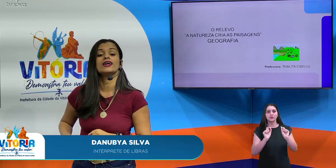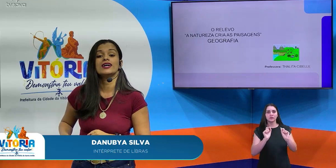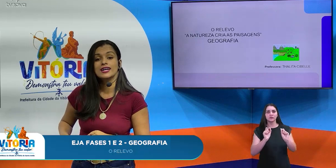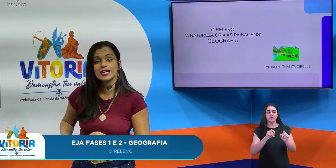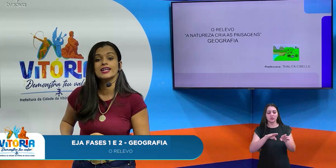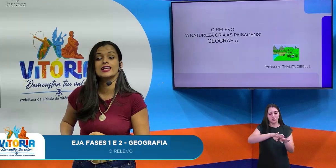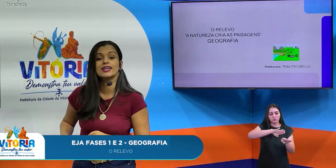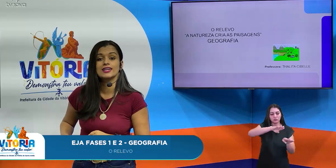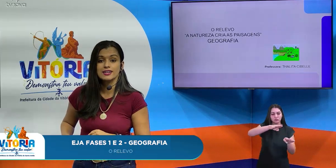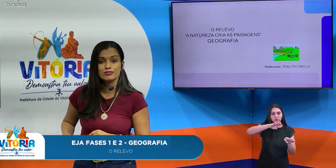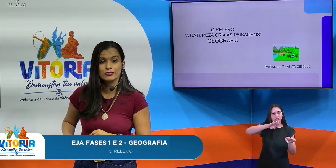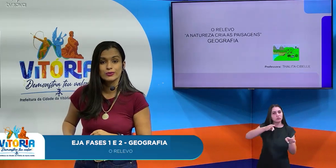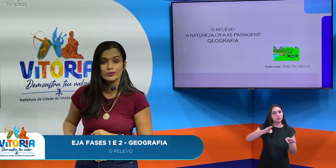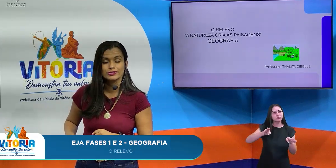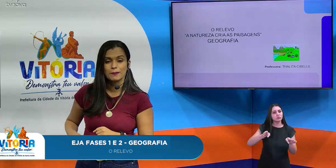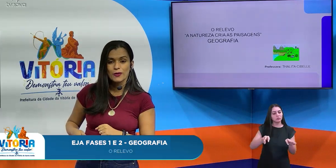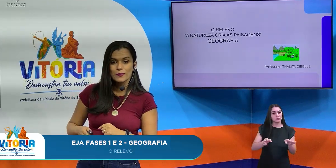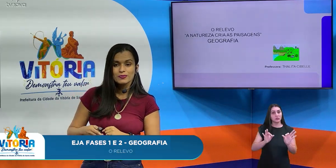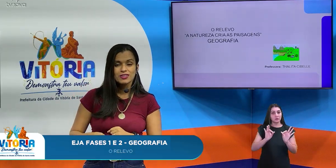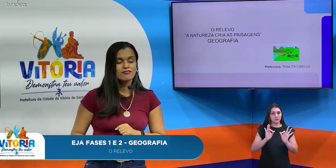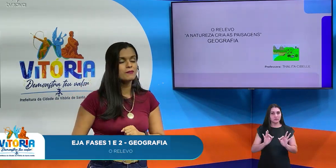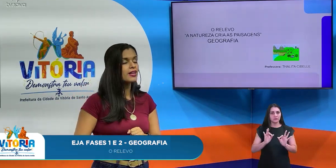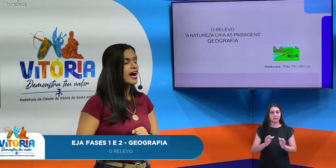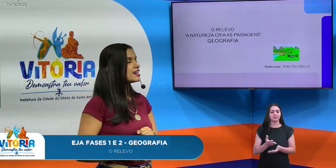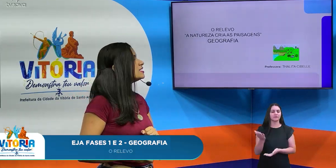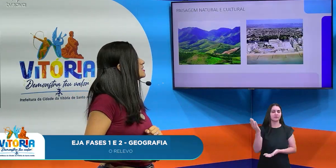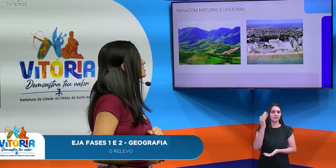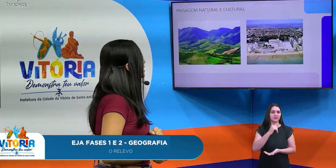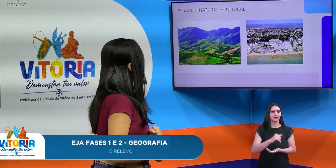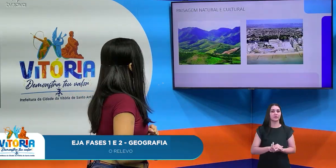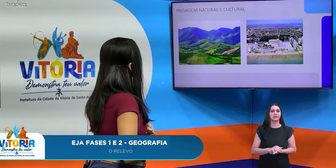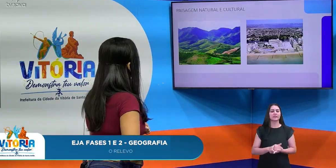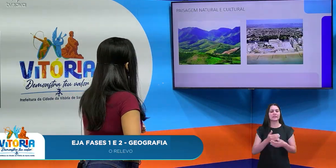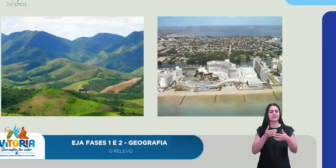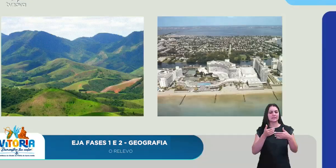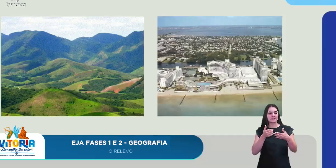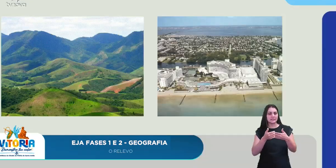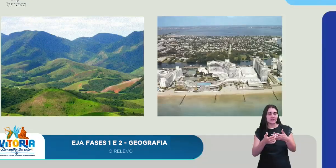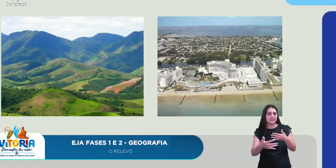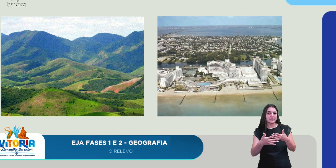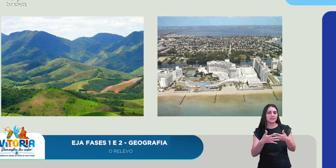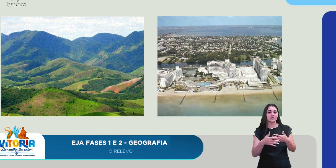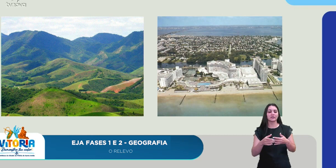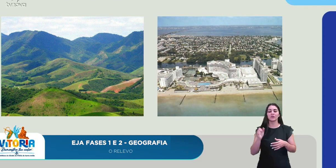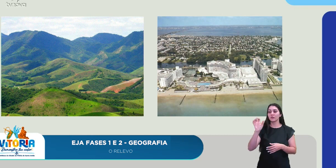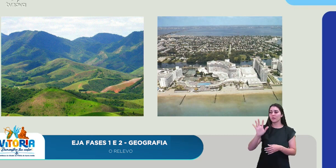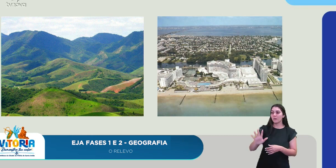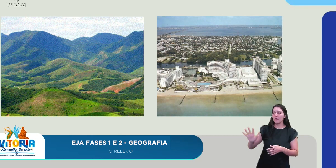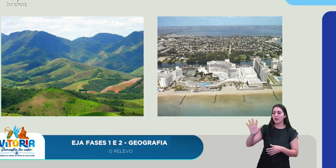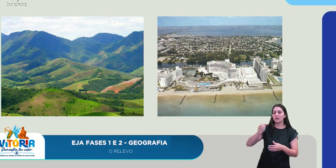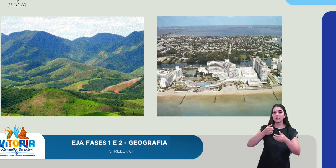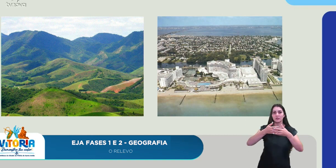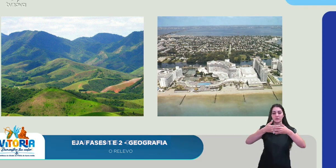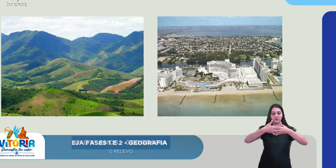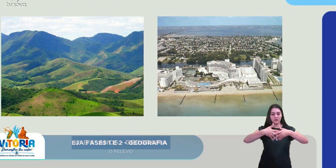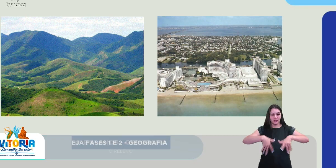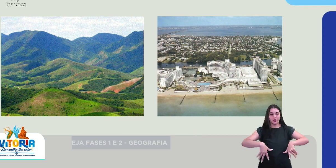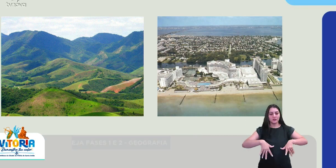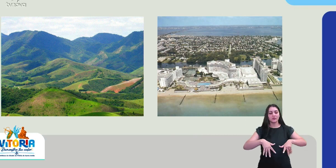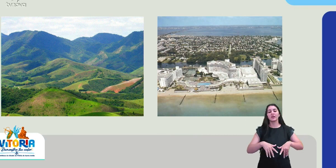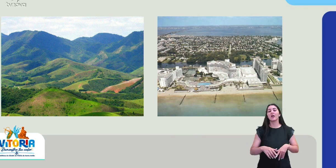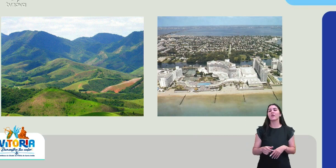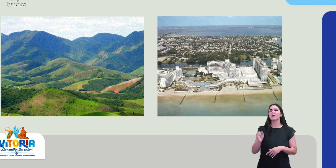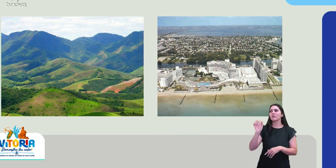o relevo, tá bom? Vamos lá. Seguindo aqui, paisagem natural e